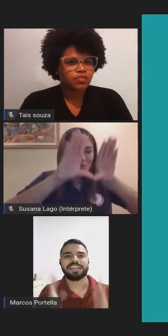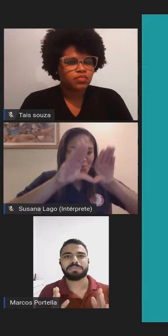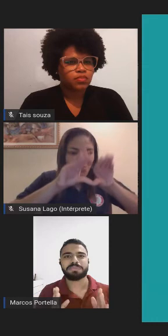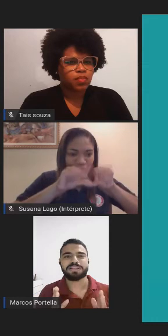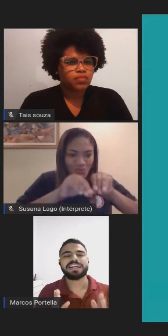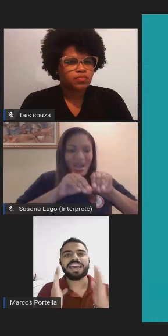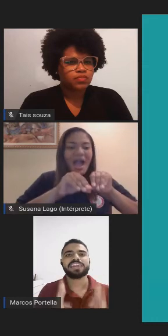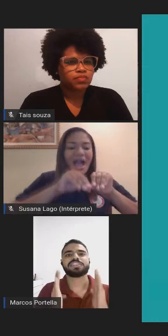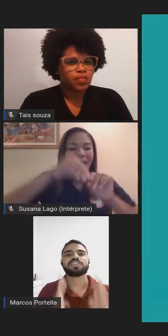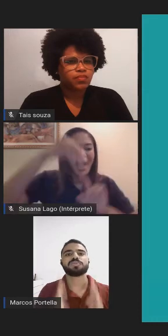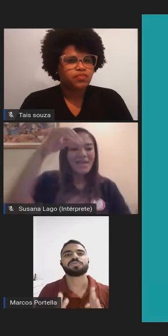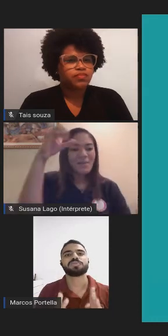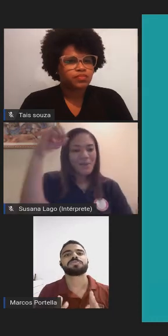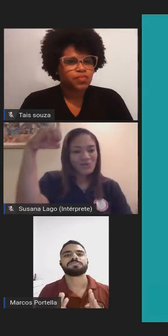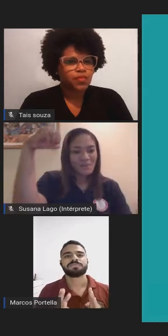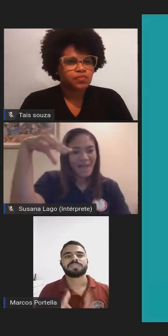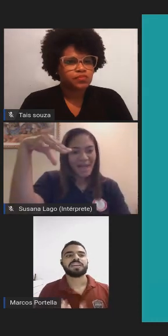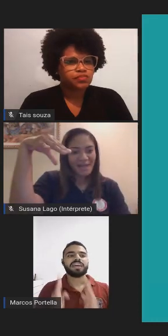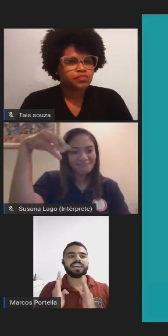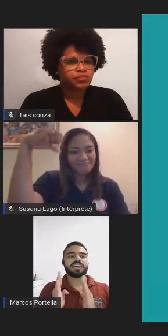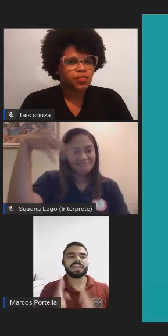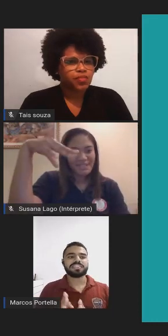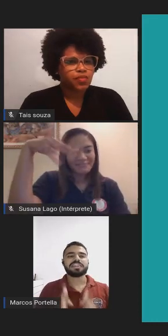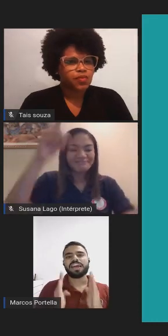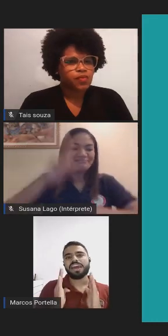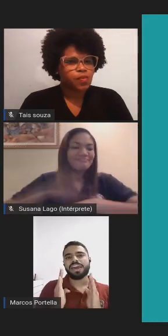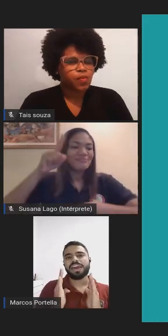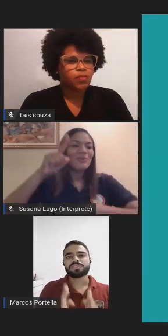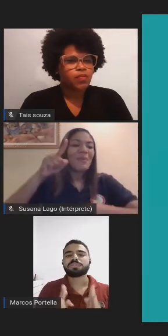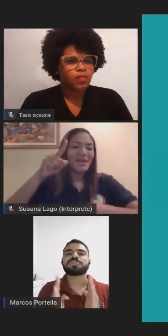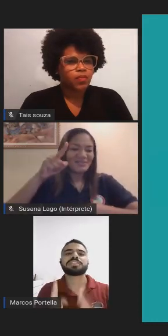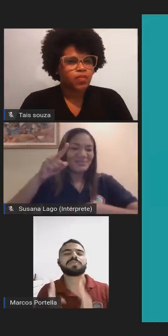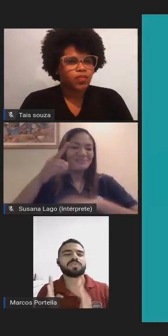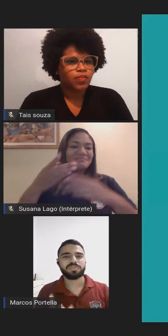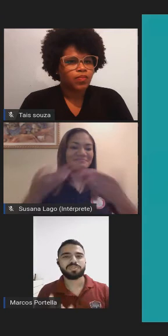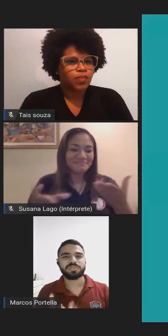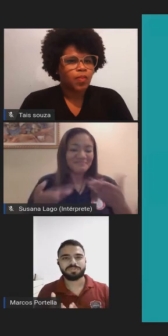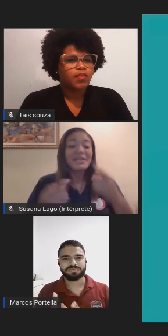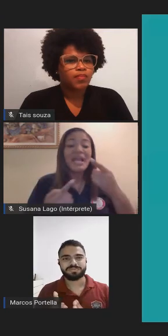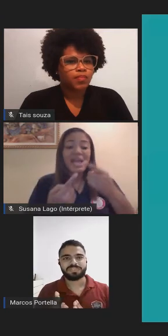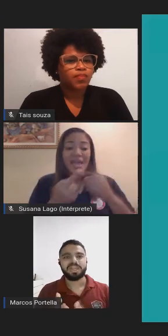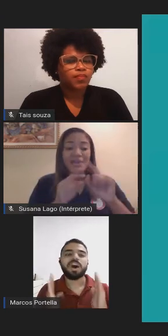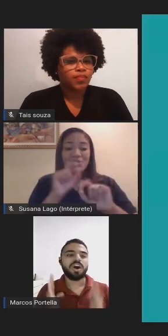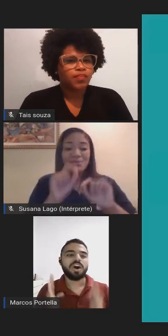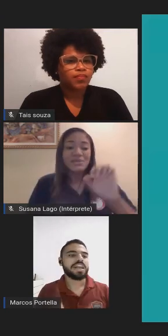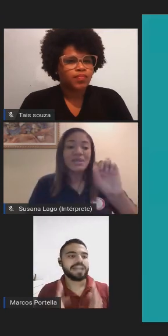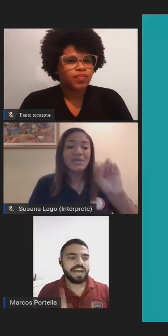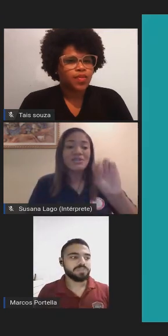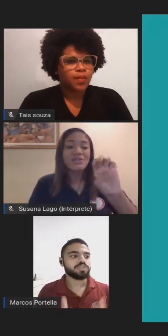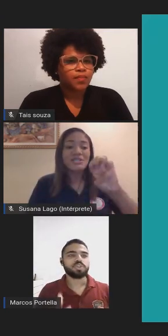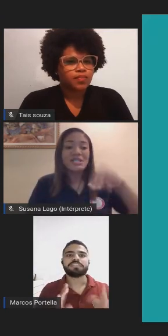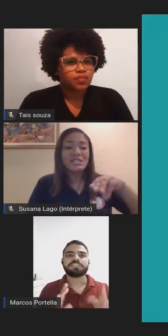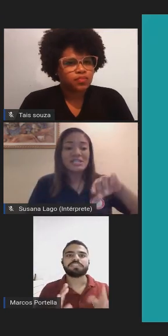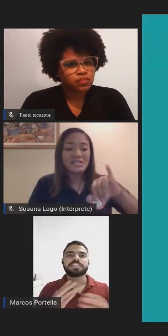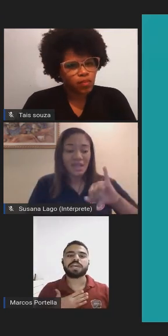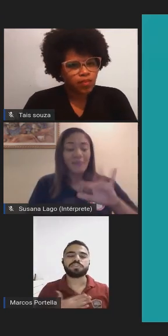energia para a lâmpada é estar escuro. Esse é um tipo de semicondutor. Olha,